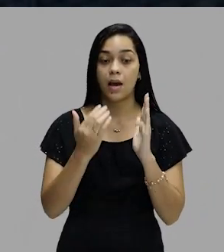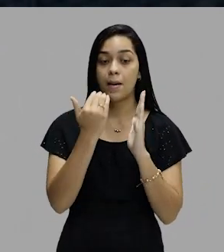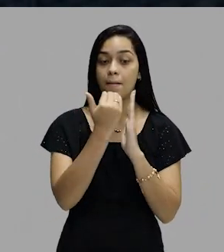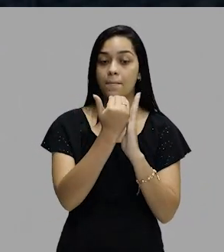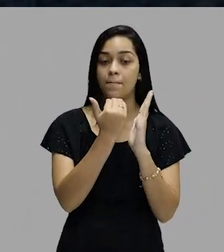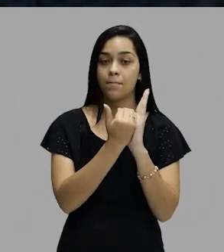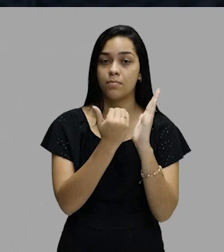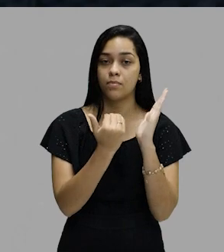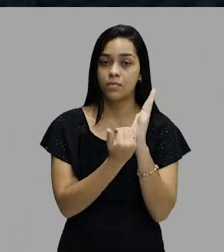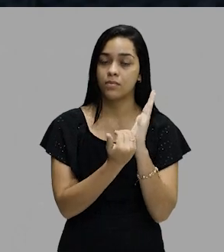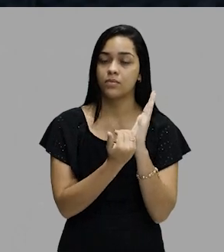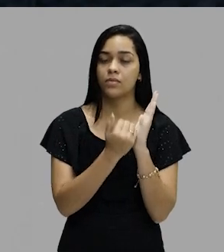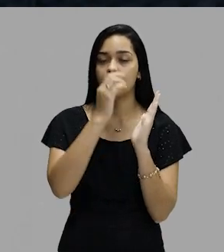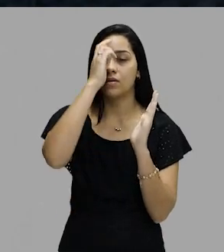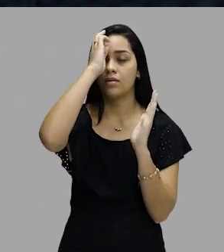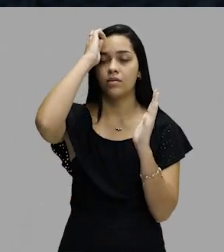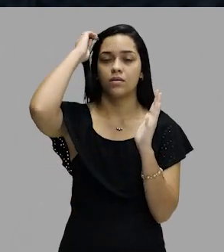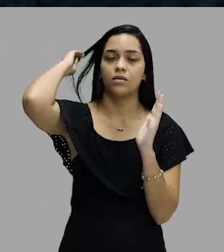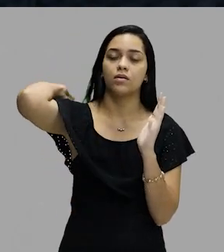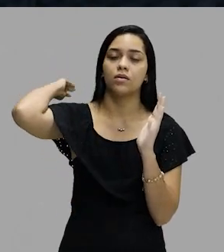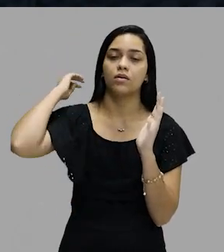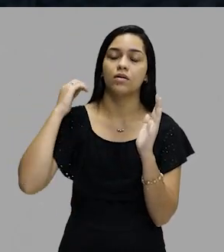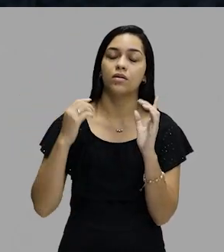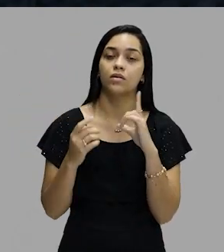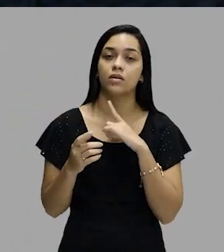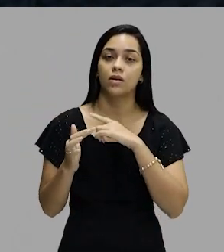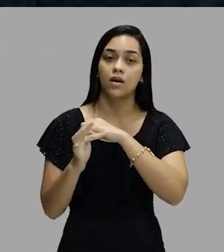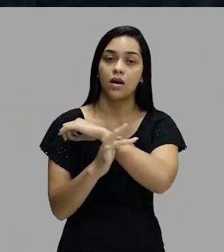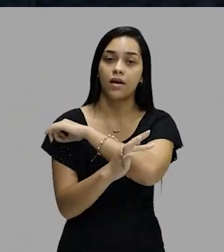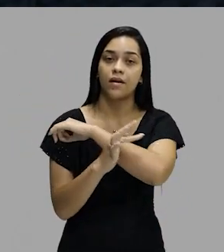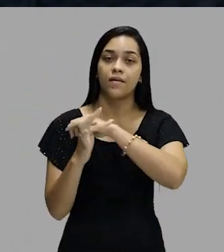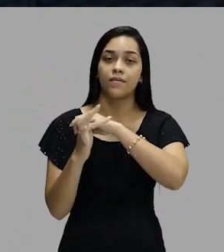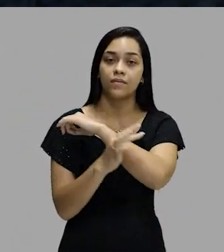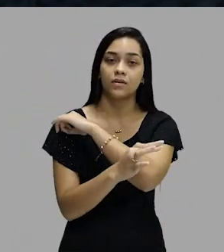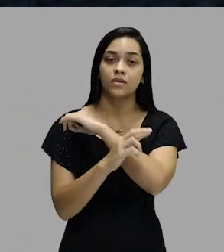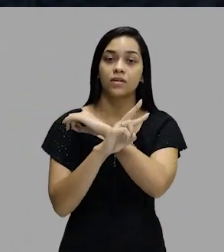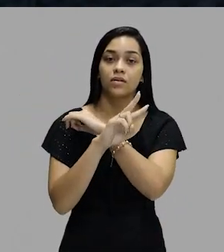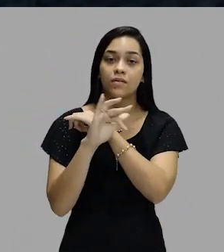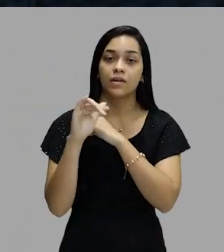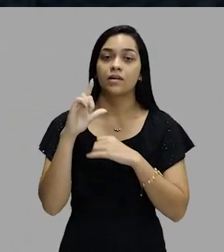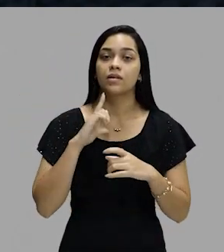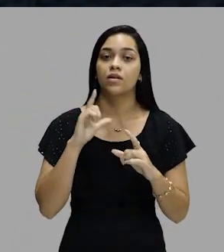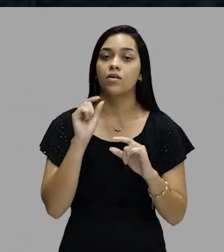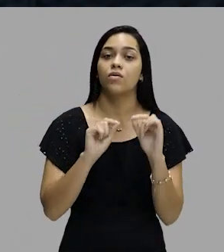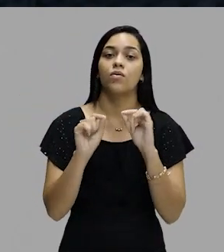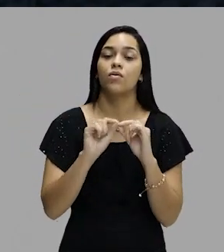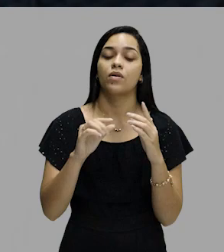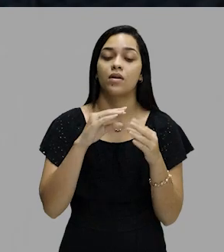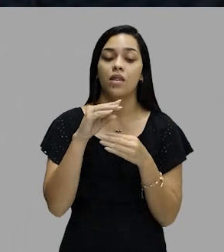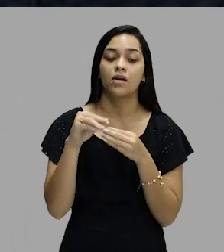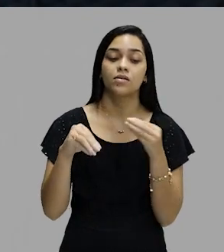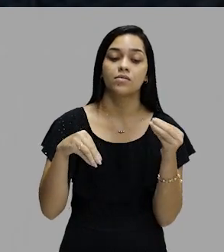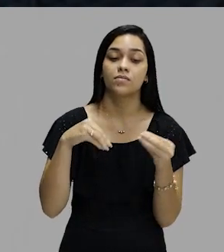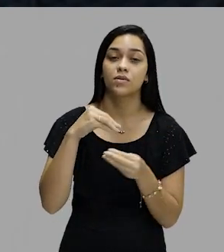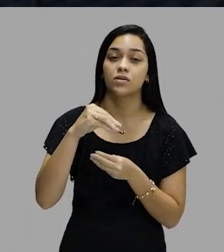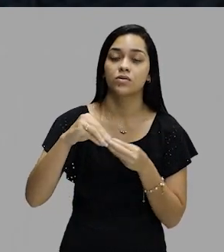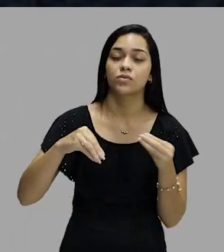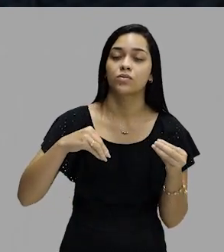propriedade que né, propriedade física, que vai ser justamente dado através das